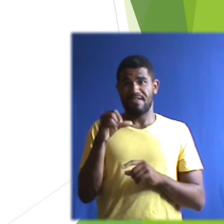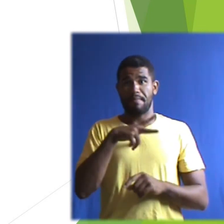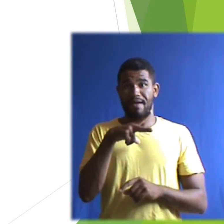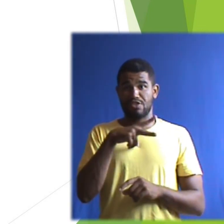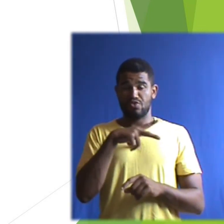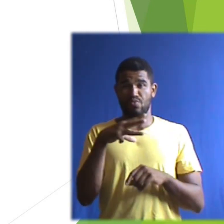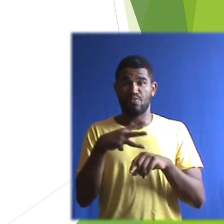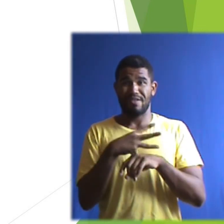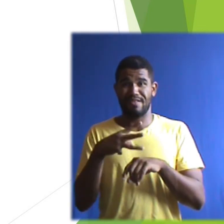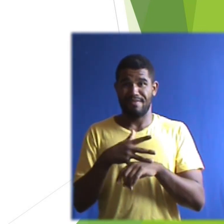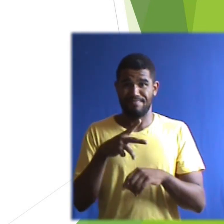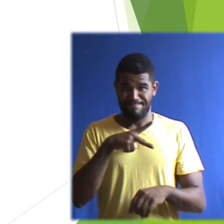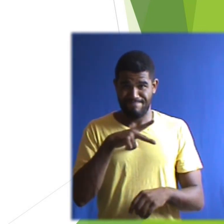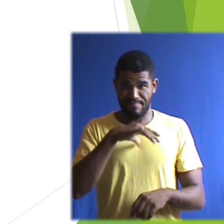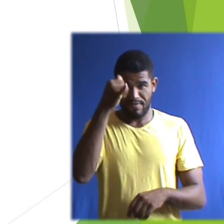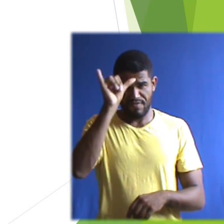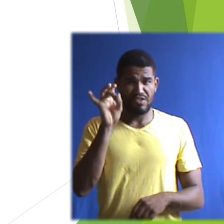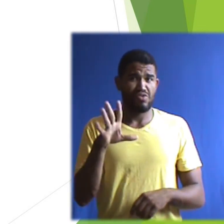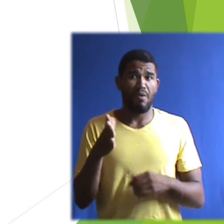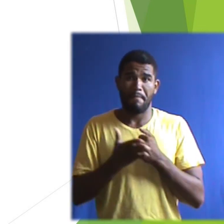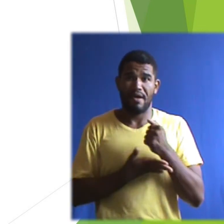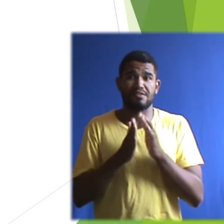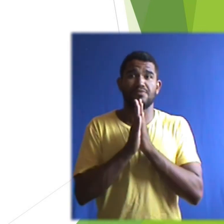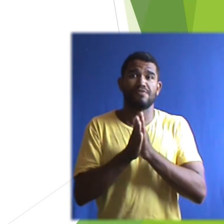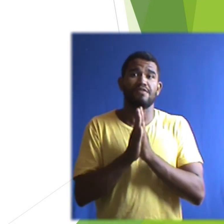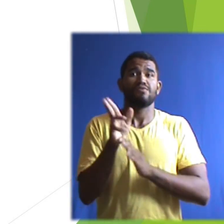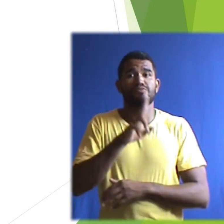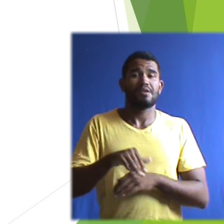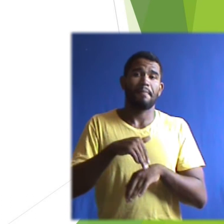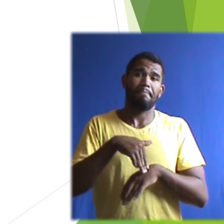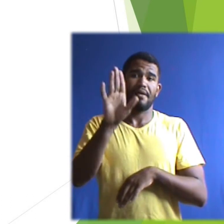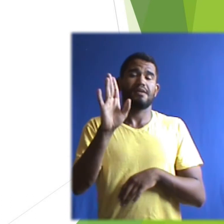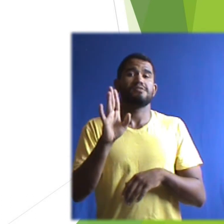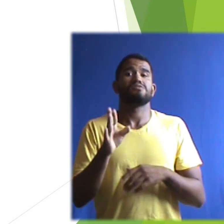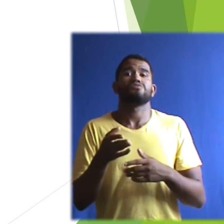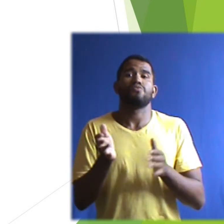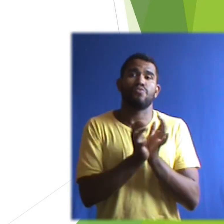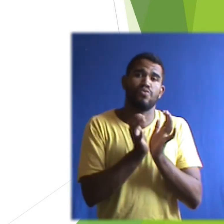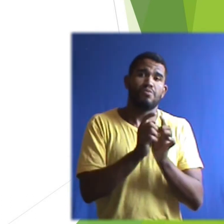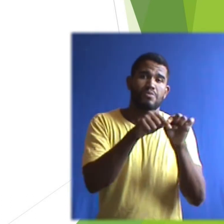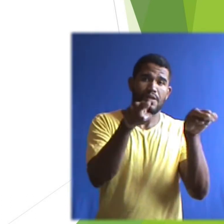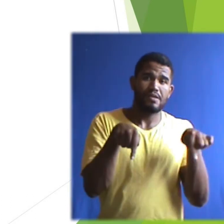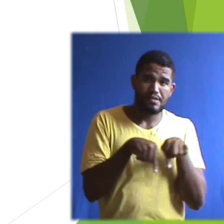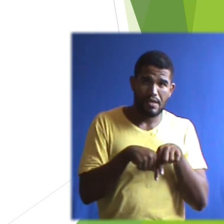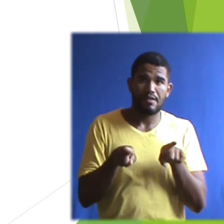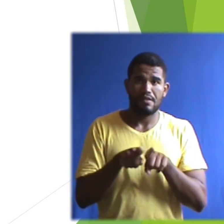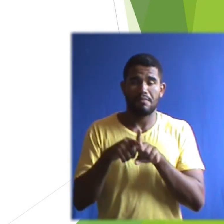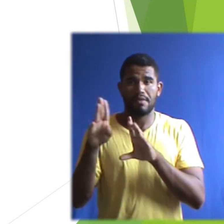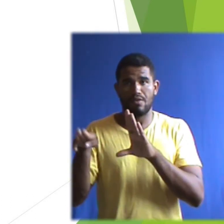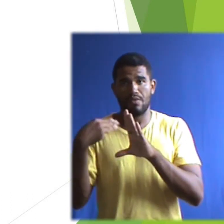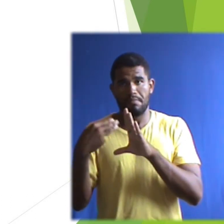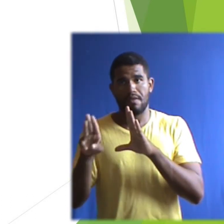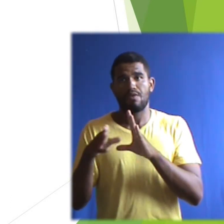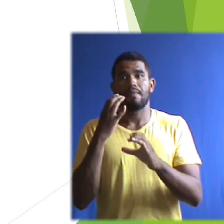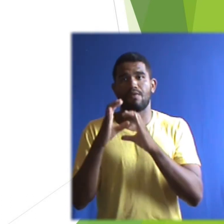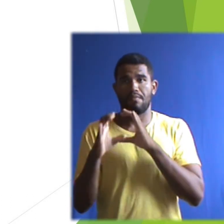vocês salvos, tá bom? Então, só uma regrinha básica. A primeira, vamos utilizar mais o grupo da sala e o e-mail